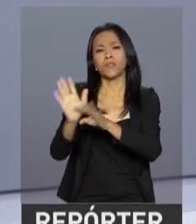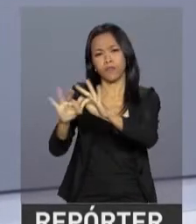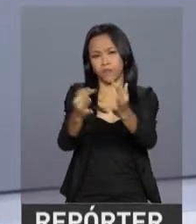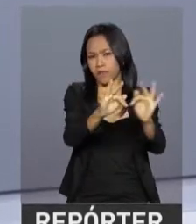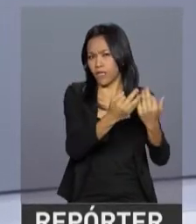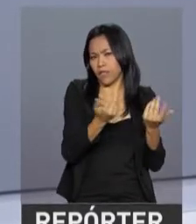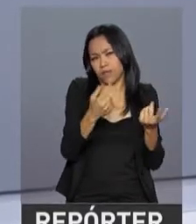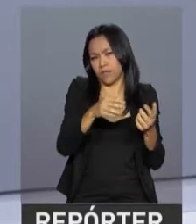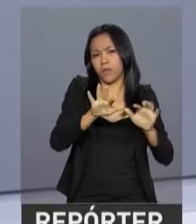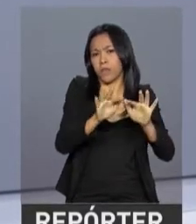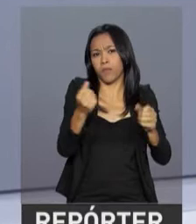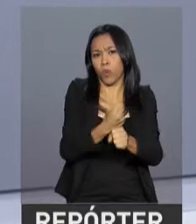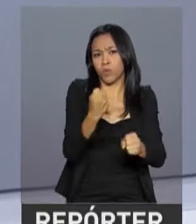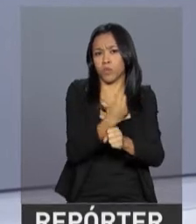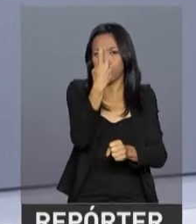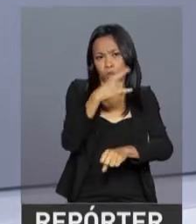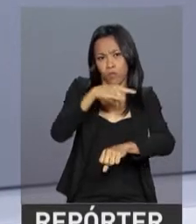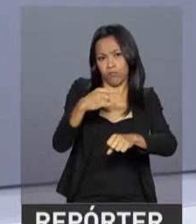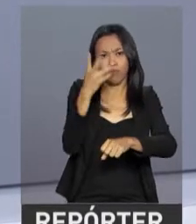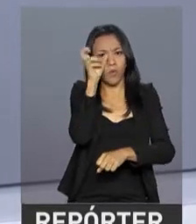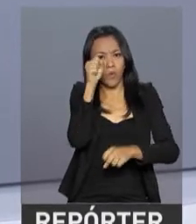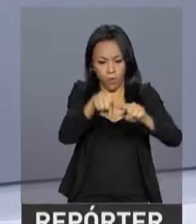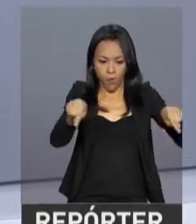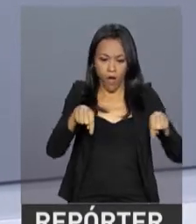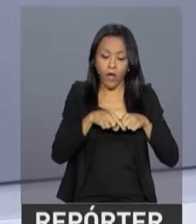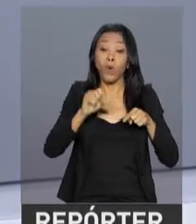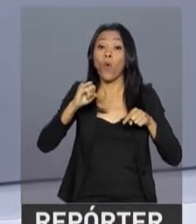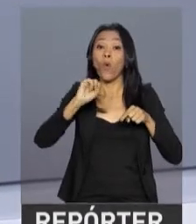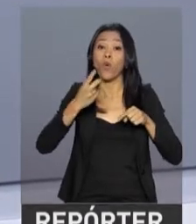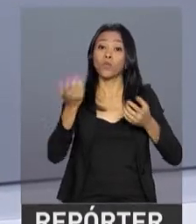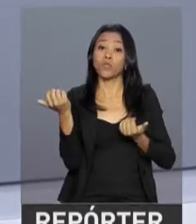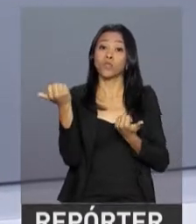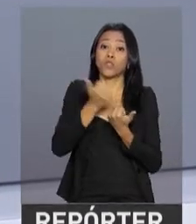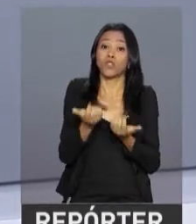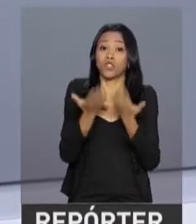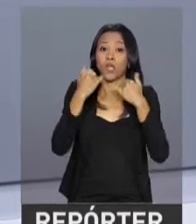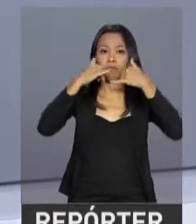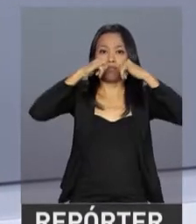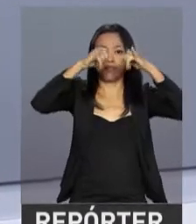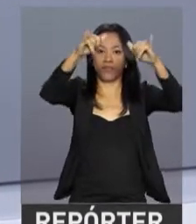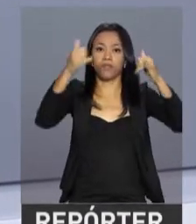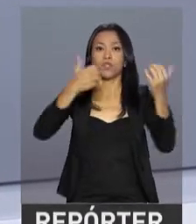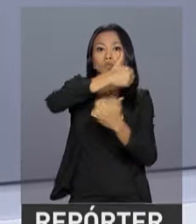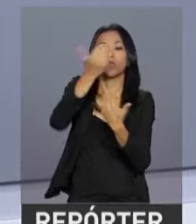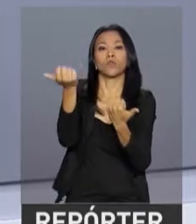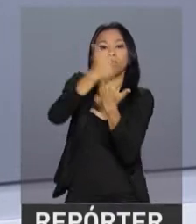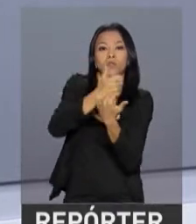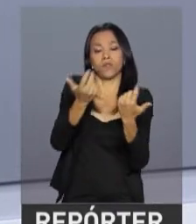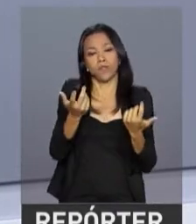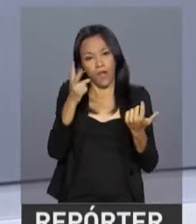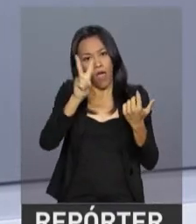como a construção de um quarto ou a substituição da rede elétrica a confirmação foi feita pelo ministro das cidades alexandre